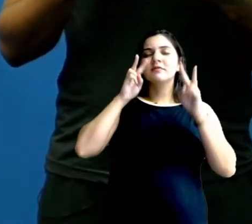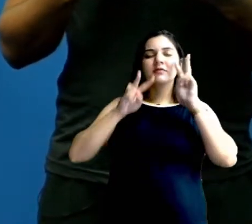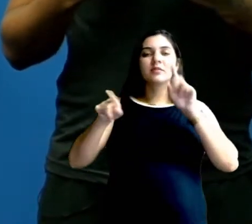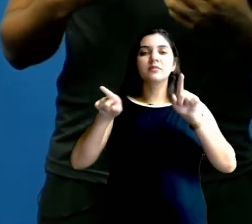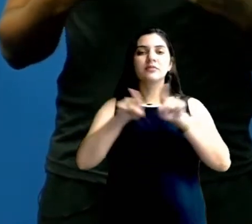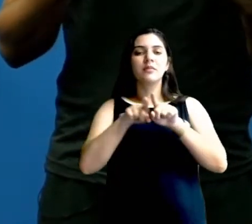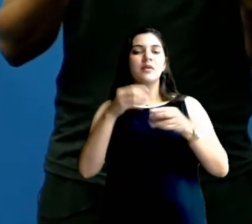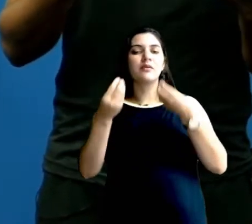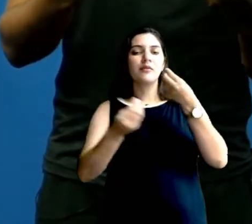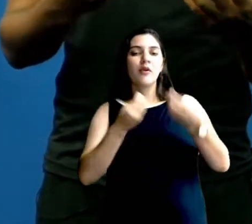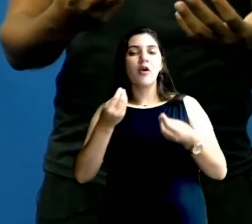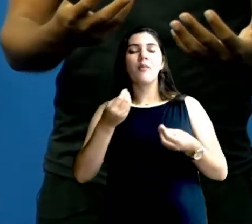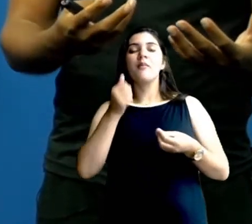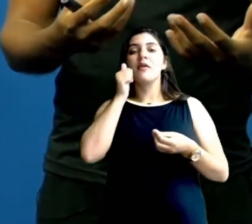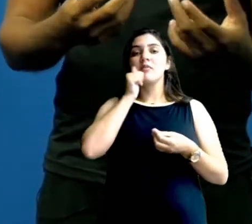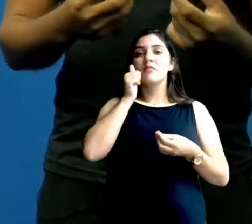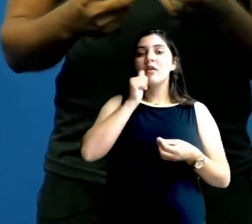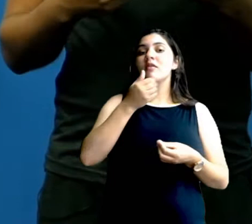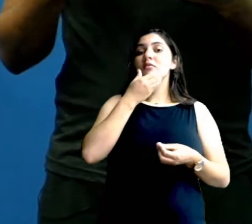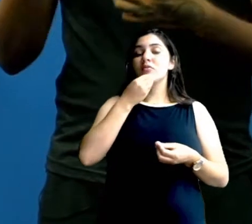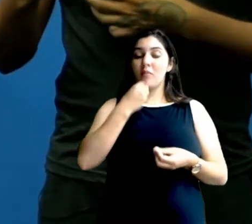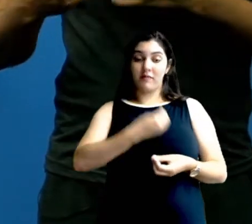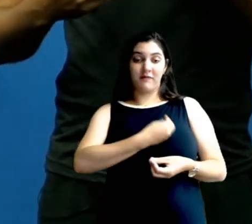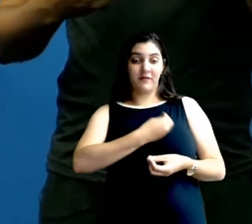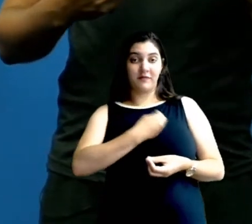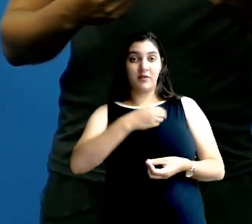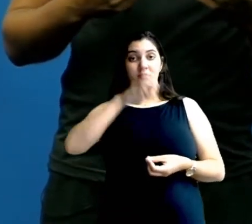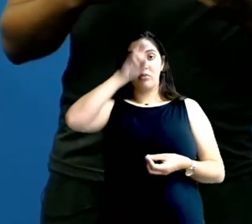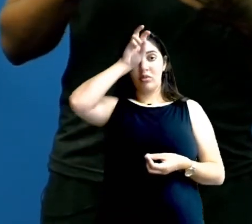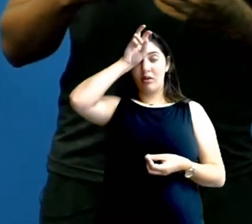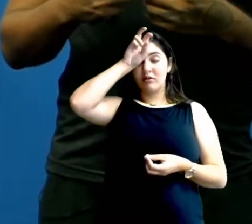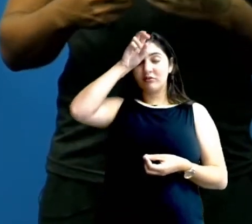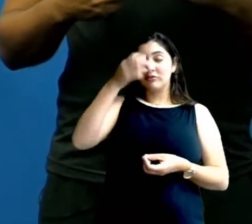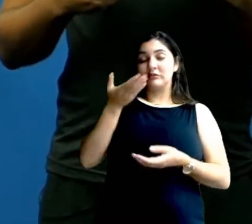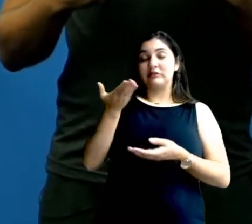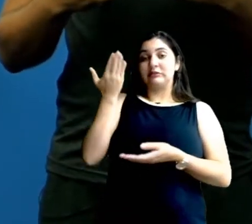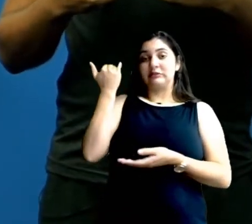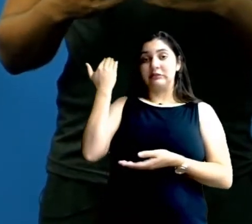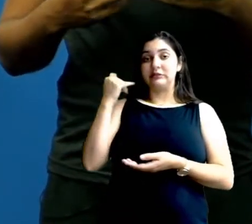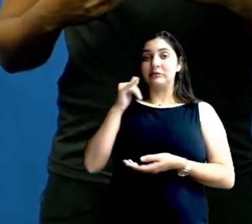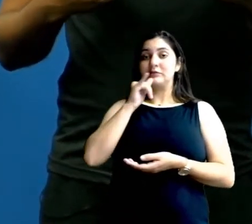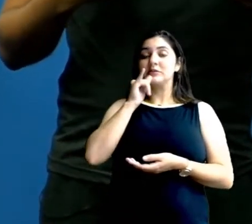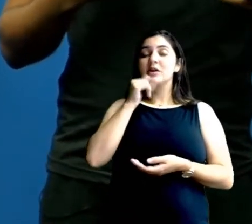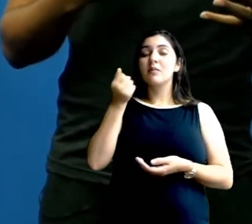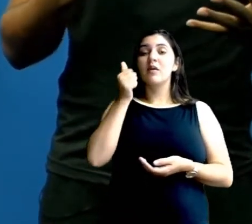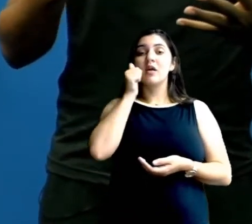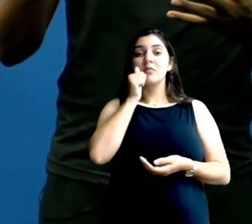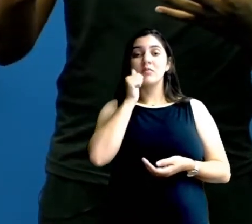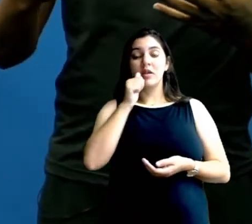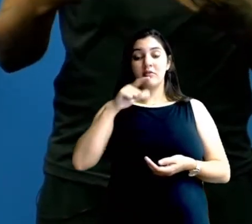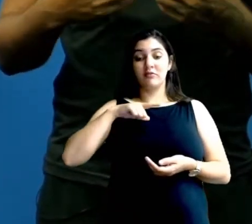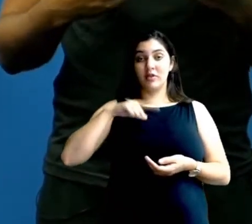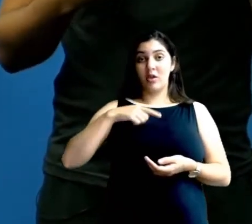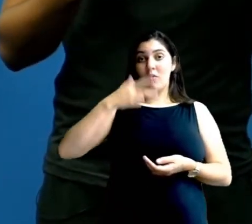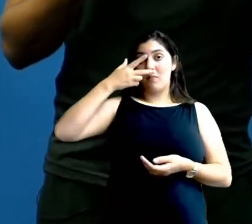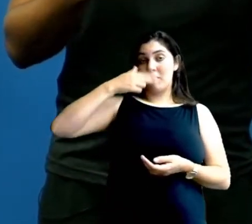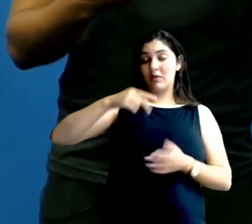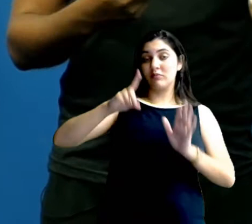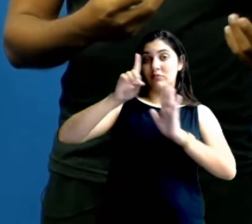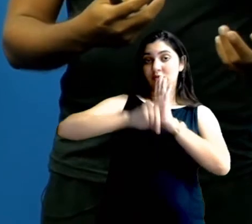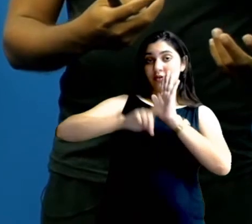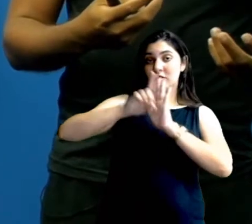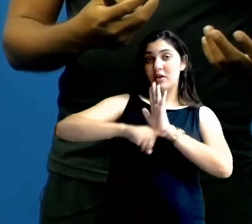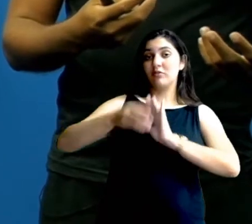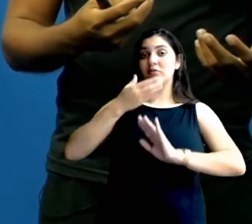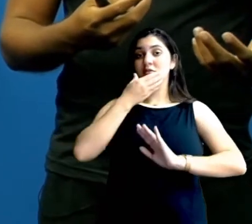eles é viviam no Egito antigo a gente viu que as mulheres elas tinham os mesmos direitos que os homens principalmente